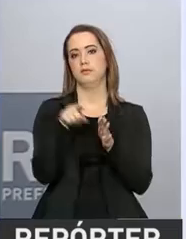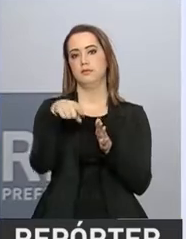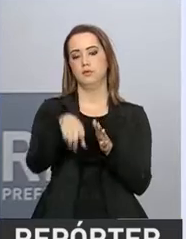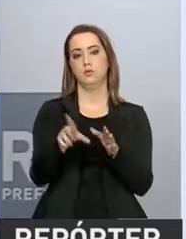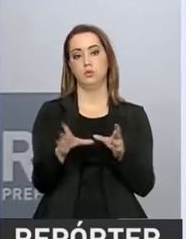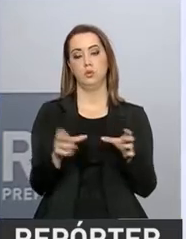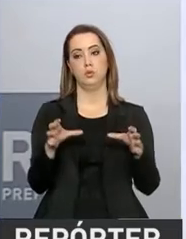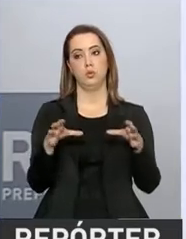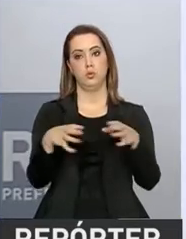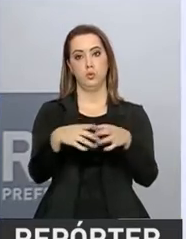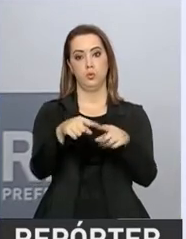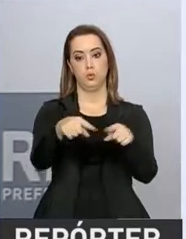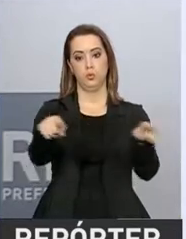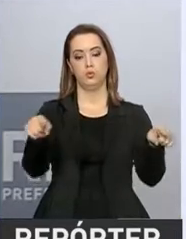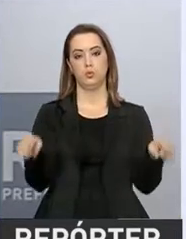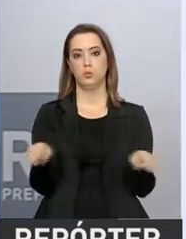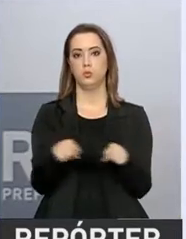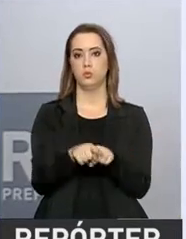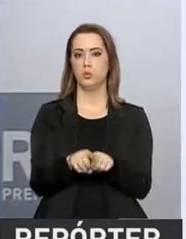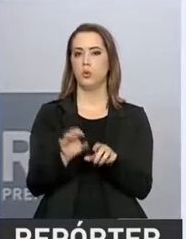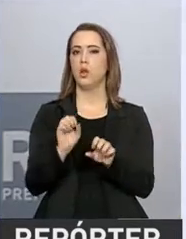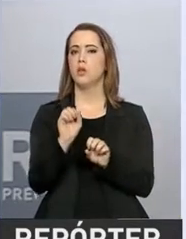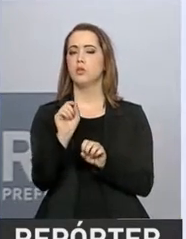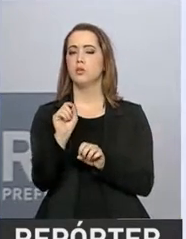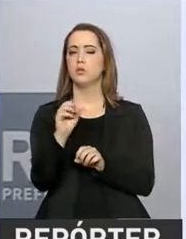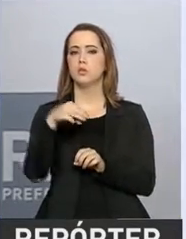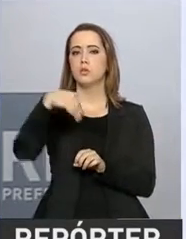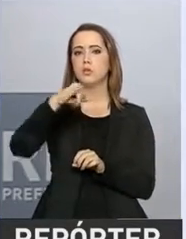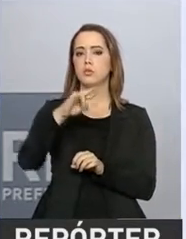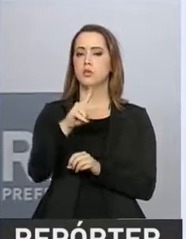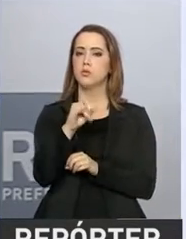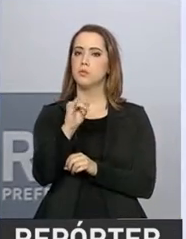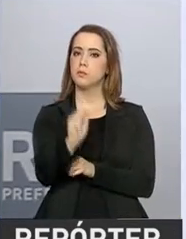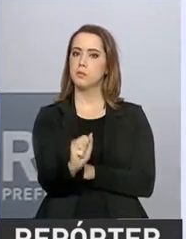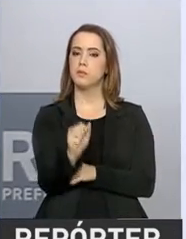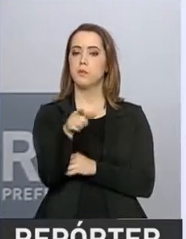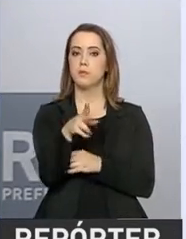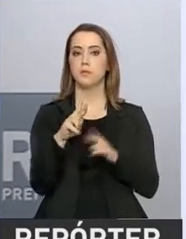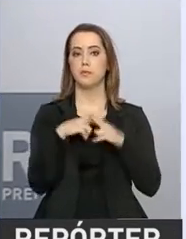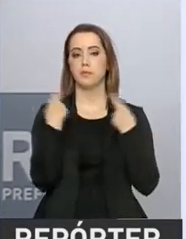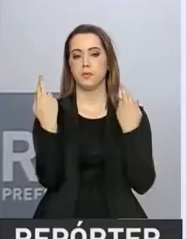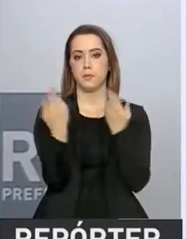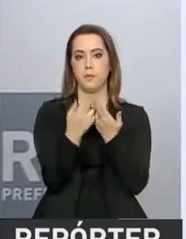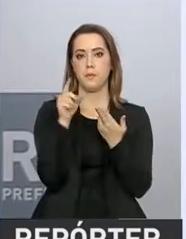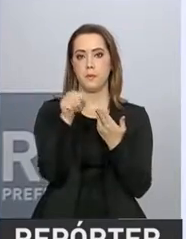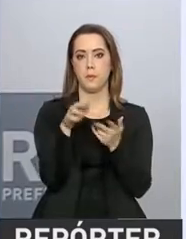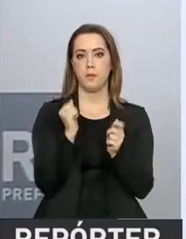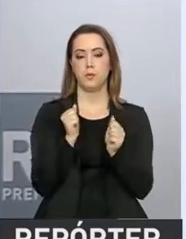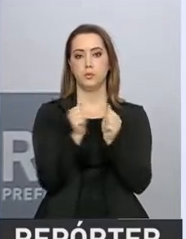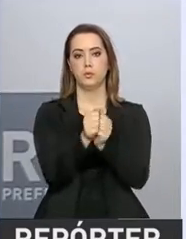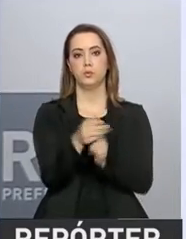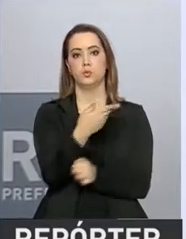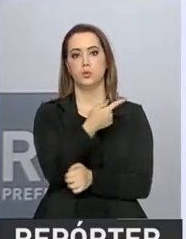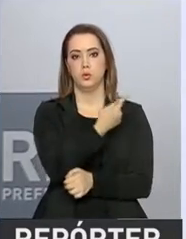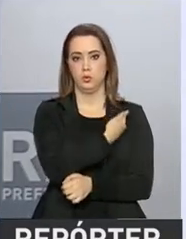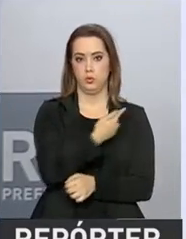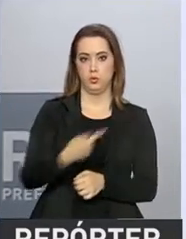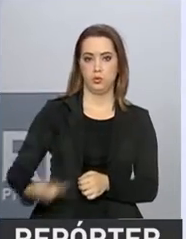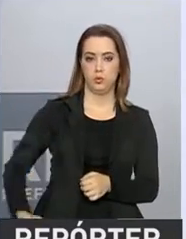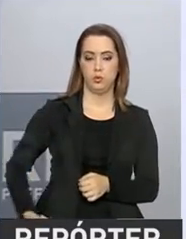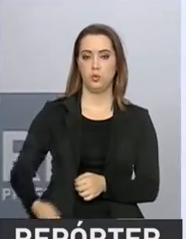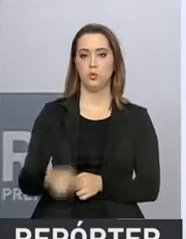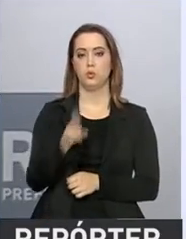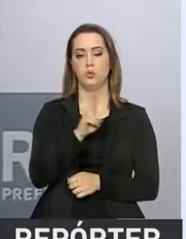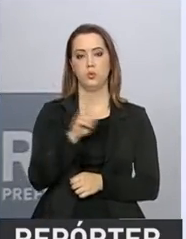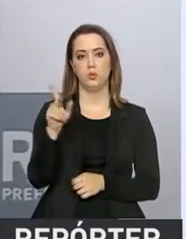Olímpico, que fica lá na Barra da Tijuca, onde vai se reunir em instantes com o governador do Rio de Janeiro, Luiz Fernando Pezão,